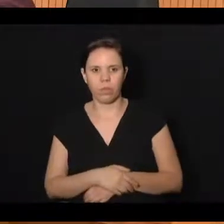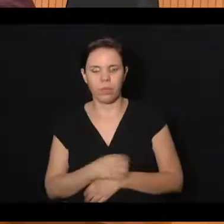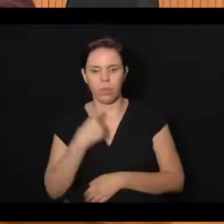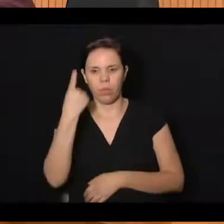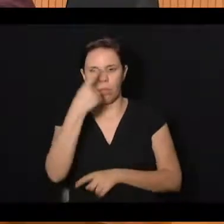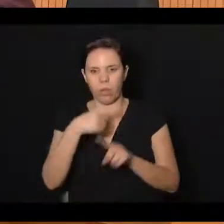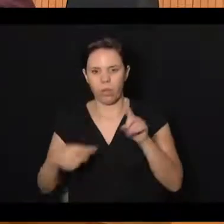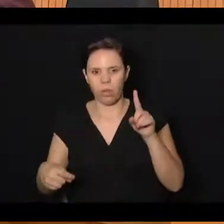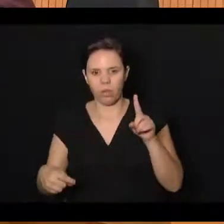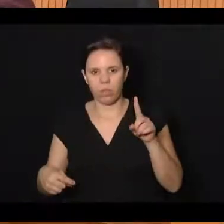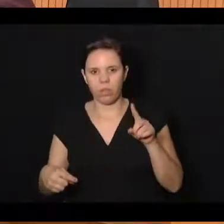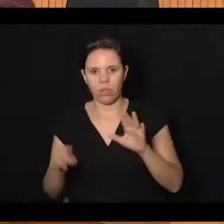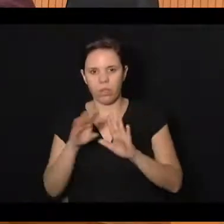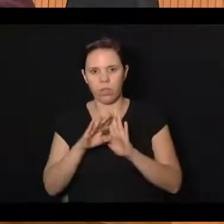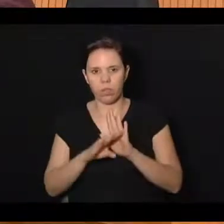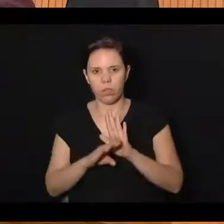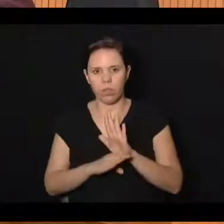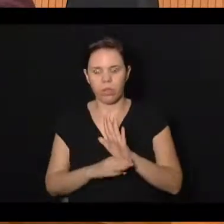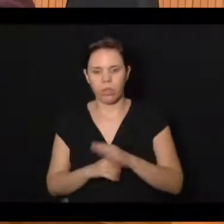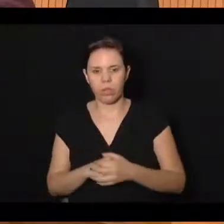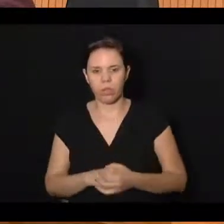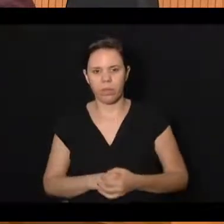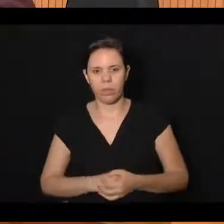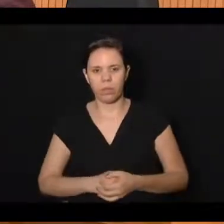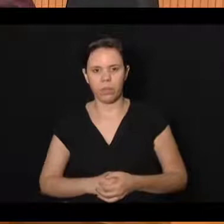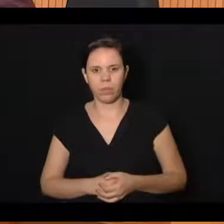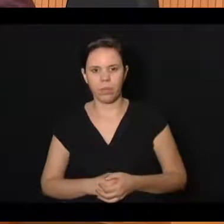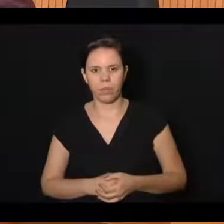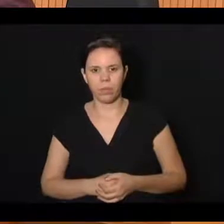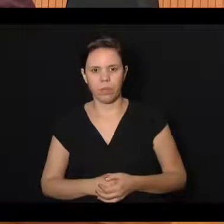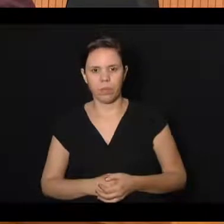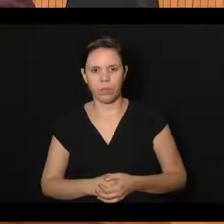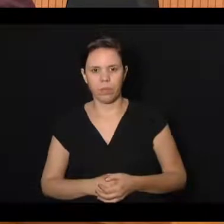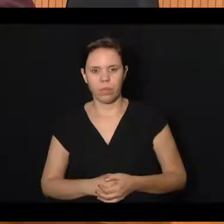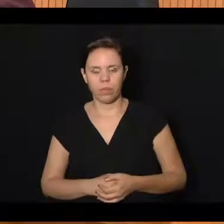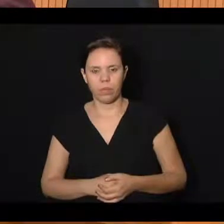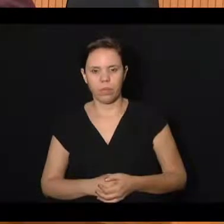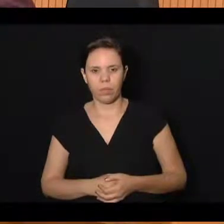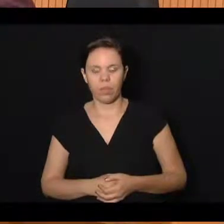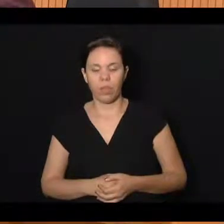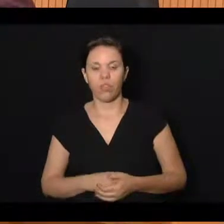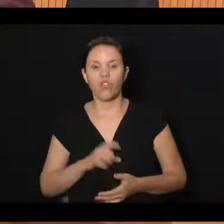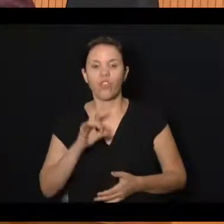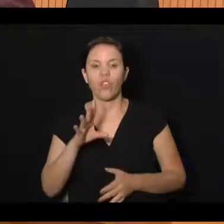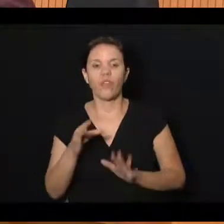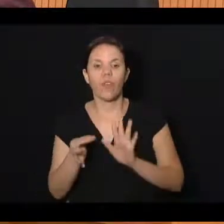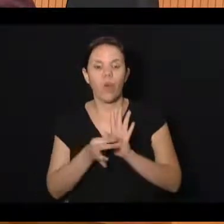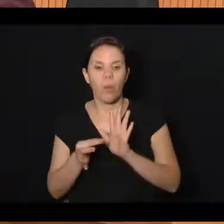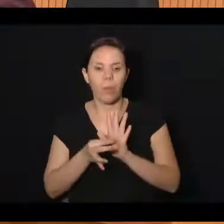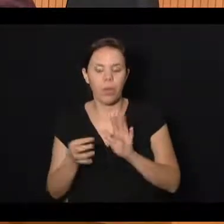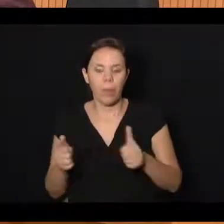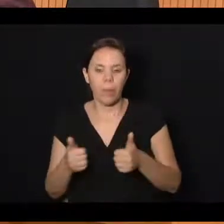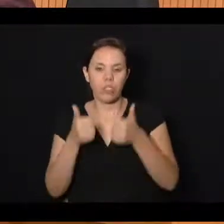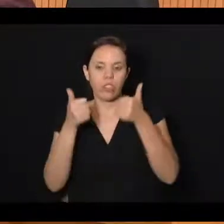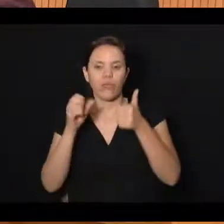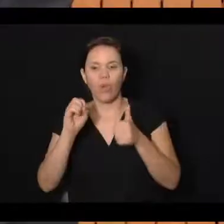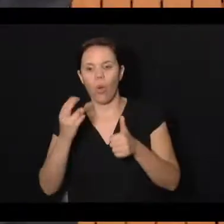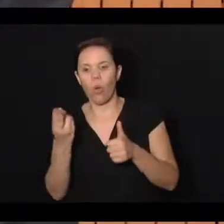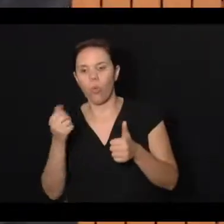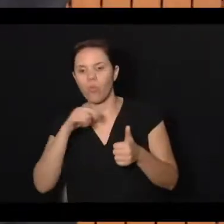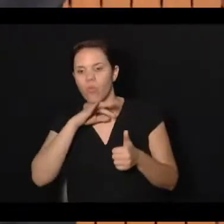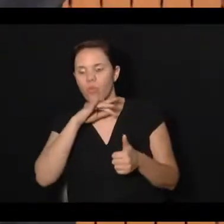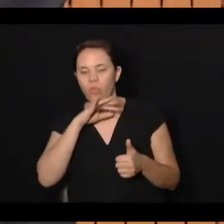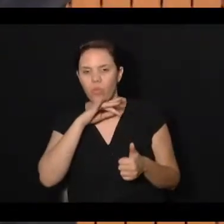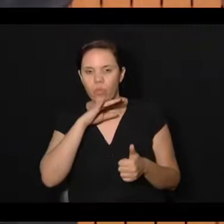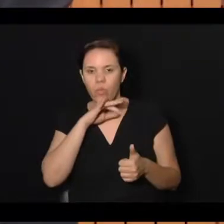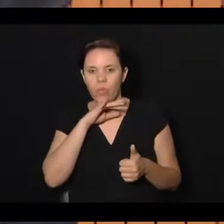trinta de programa é eu só fazer uma crítica positiva ou negativa dependendo do ponto de vista